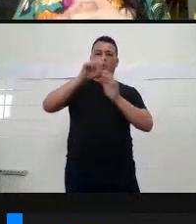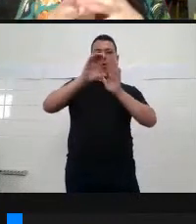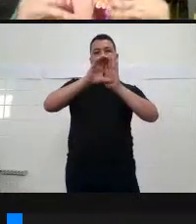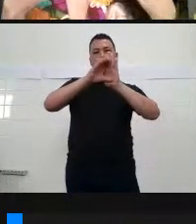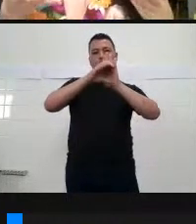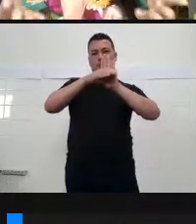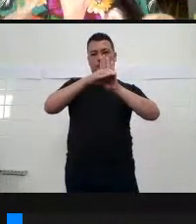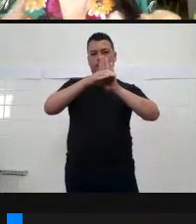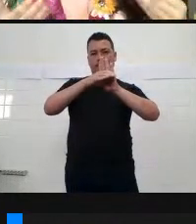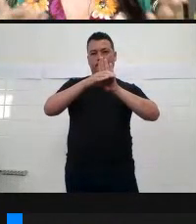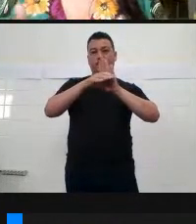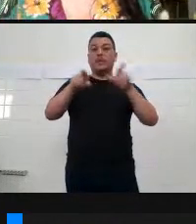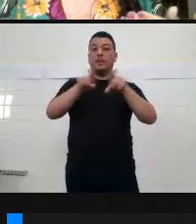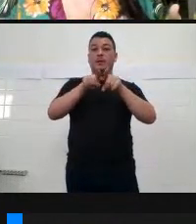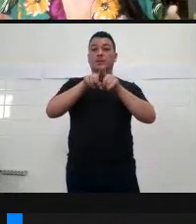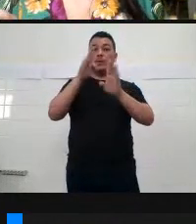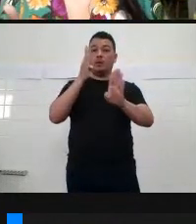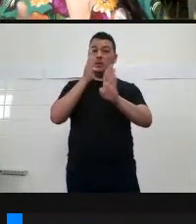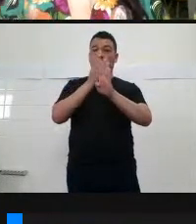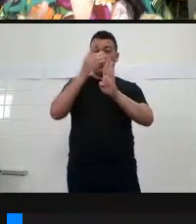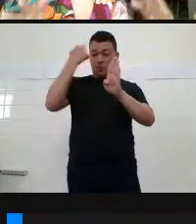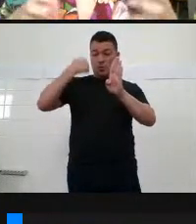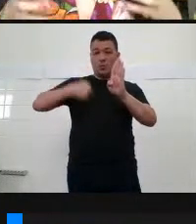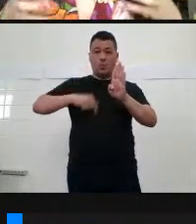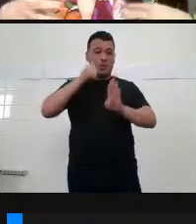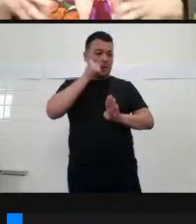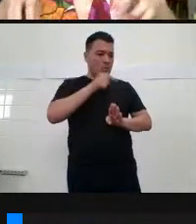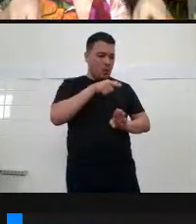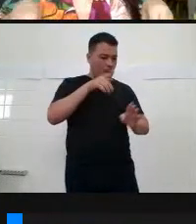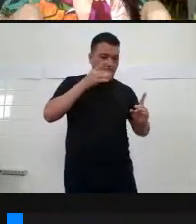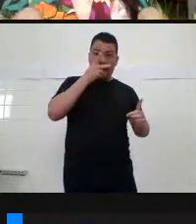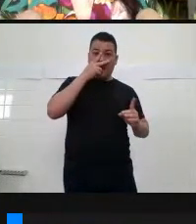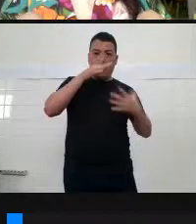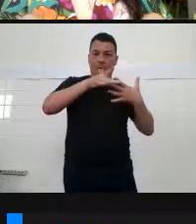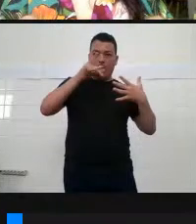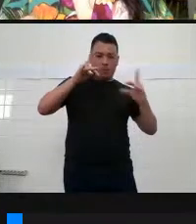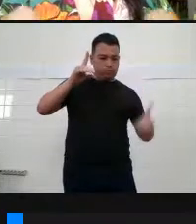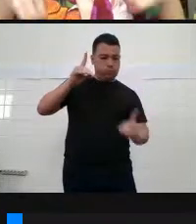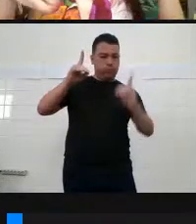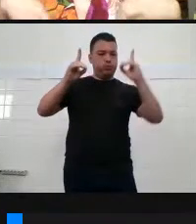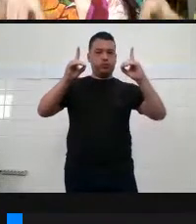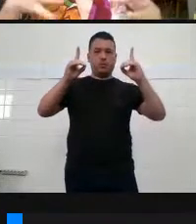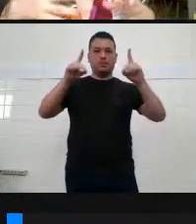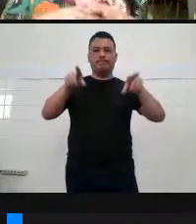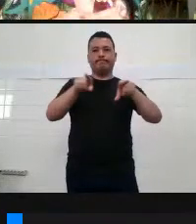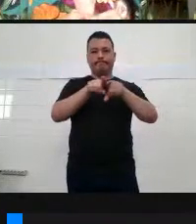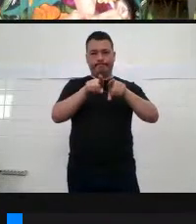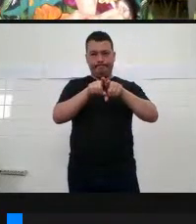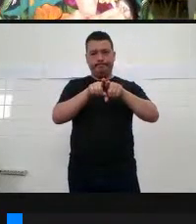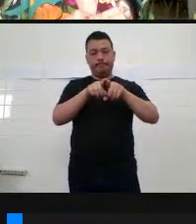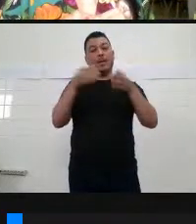vai descobrir o corpo da mulher. E aí justamente é nesse momento que